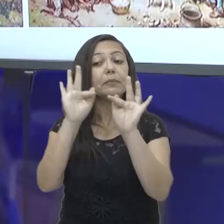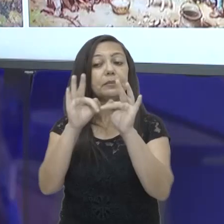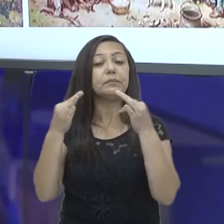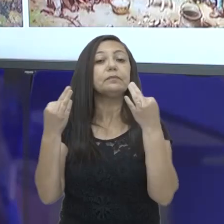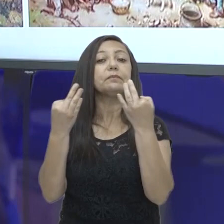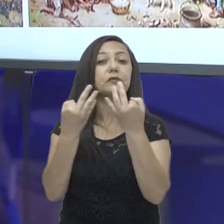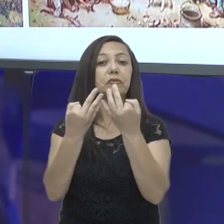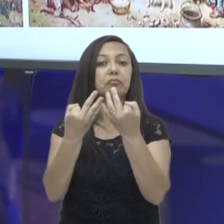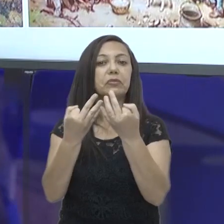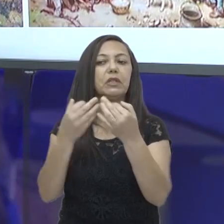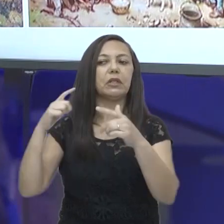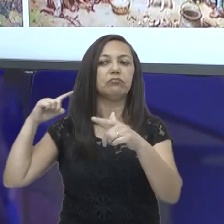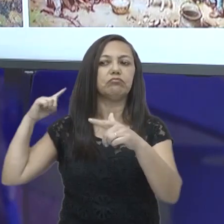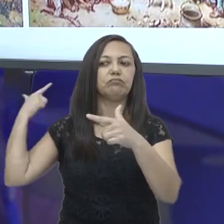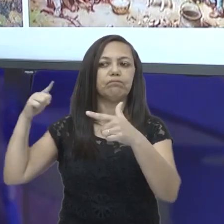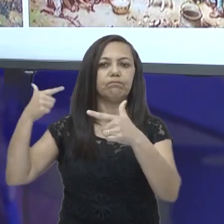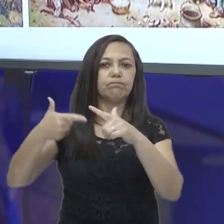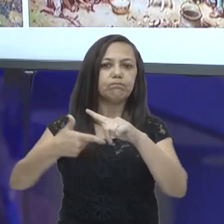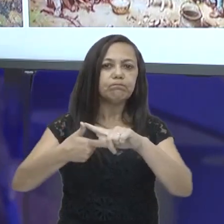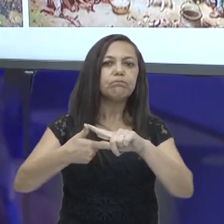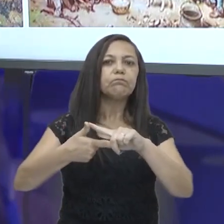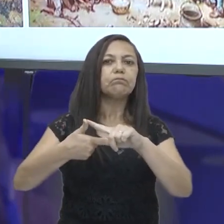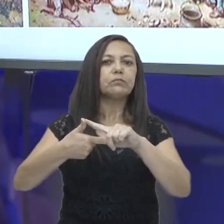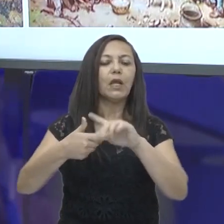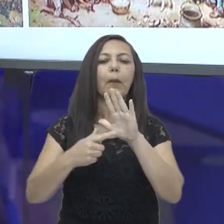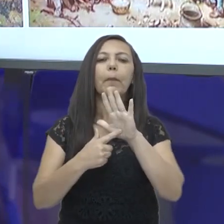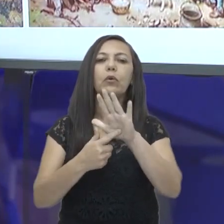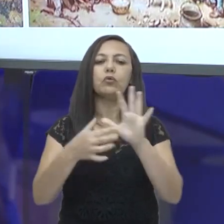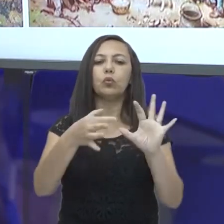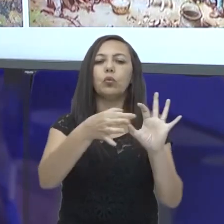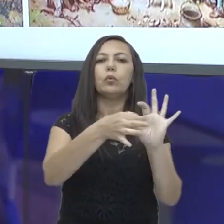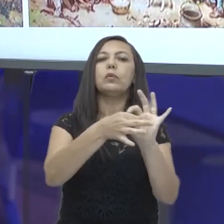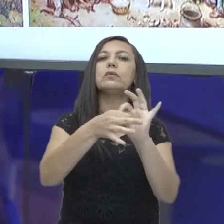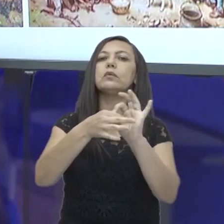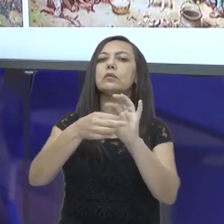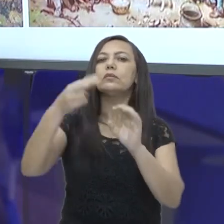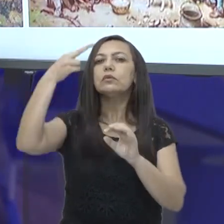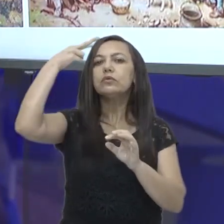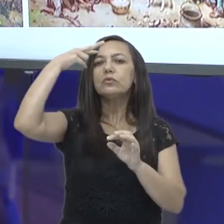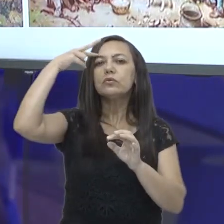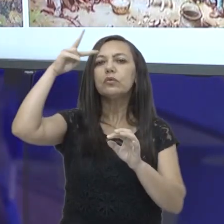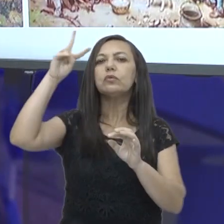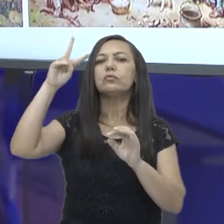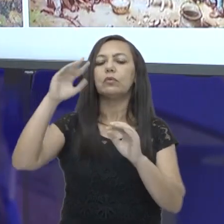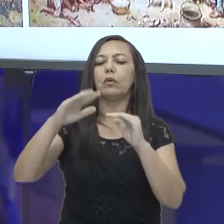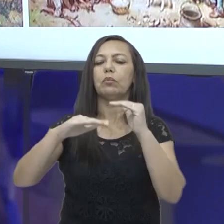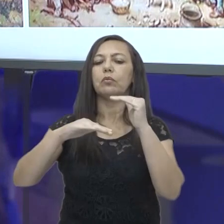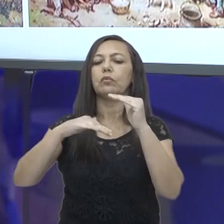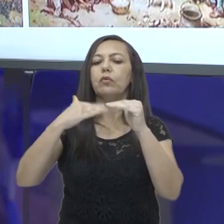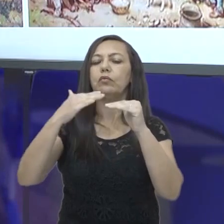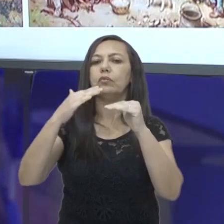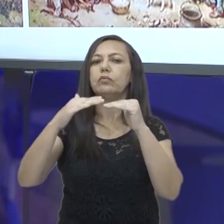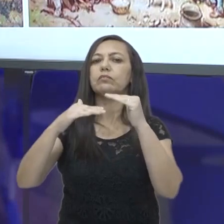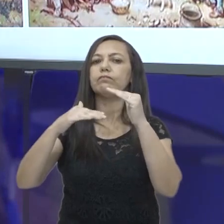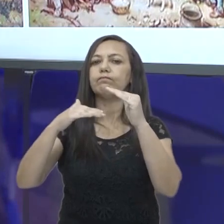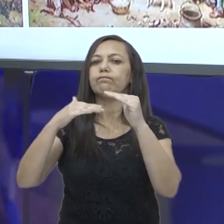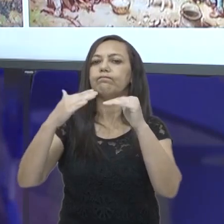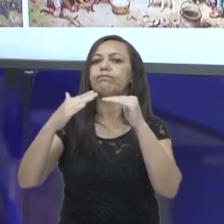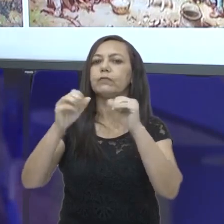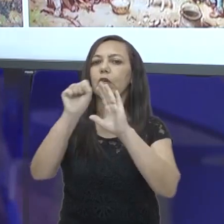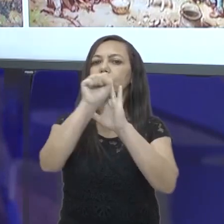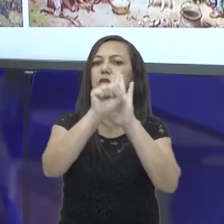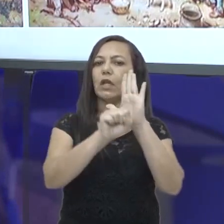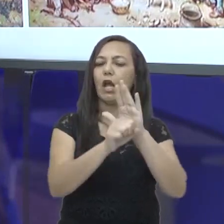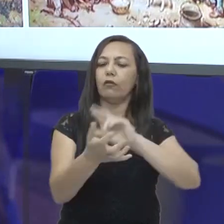essa família tradicional, ela é colocada dentro do contexto histórico em vários processos, em vários